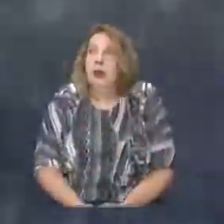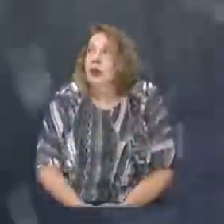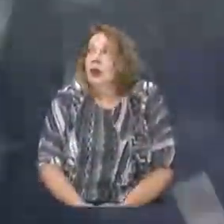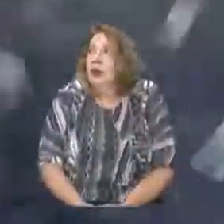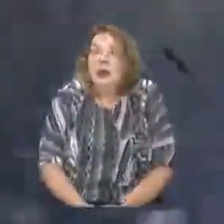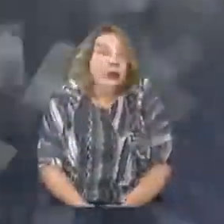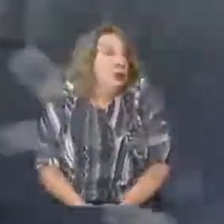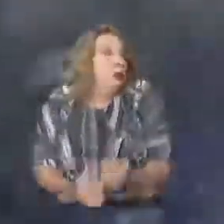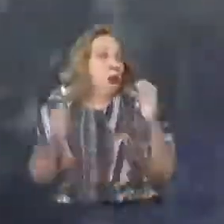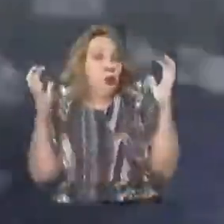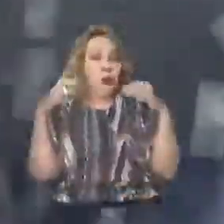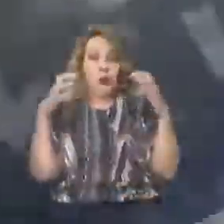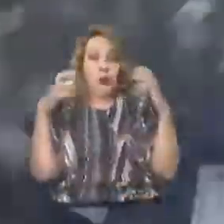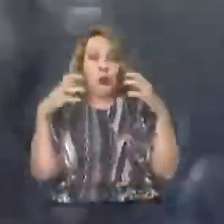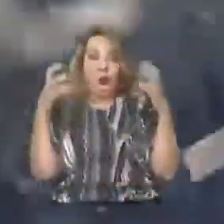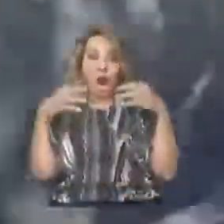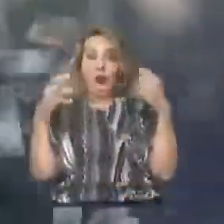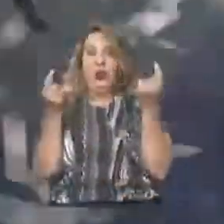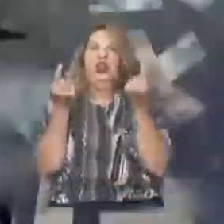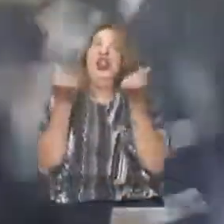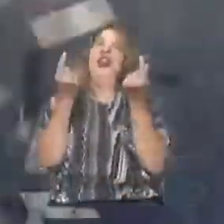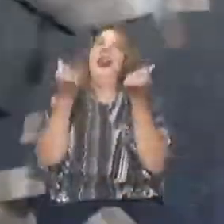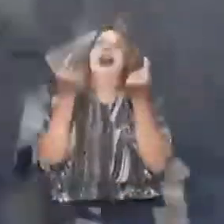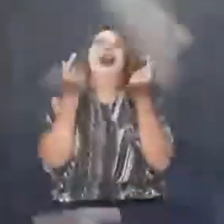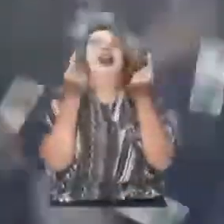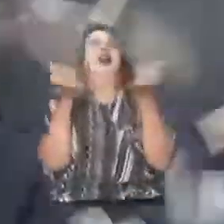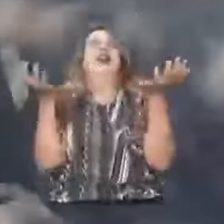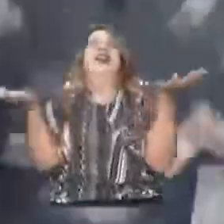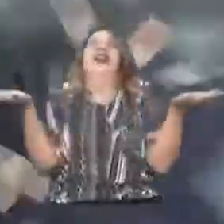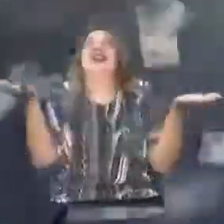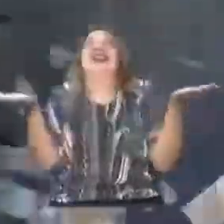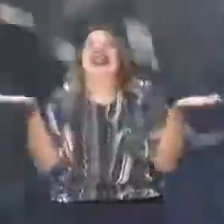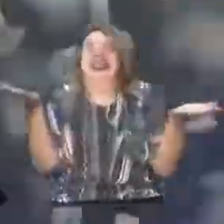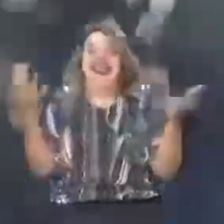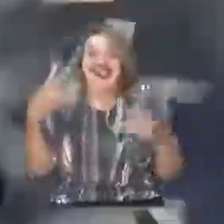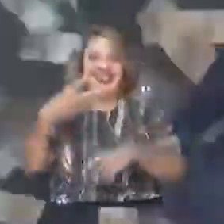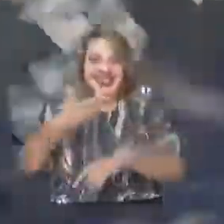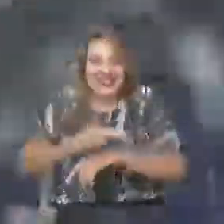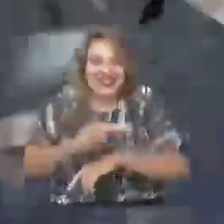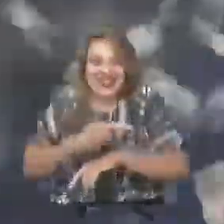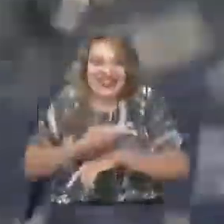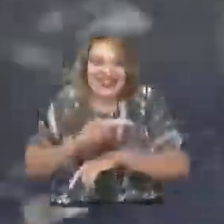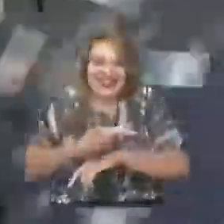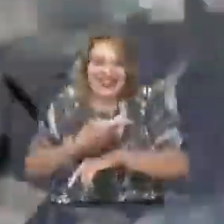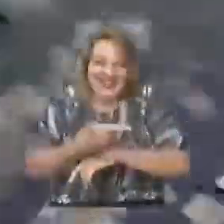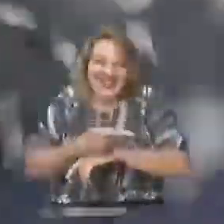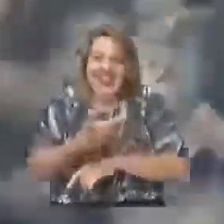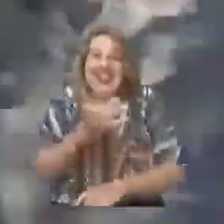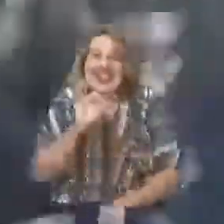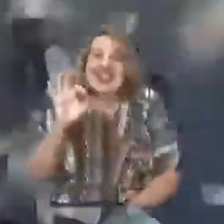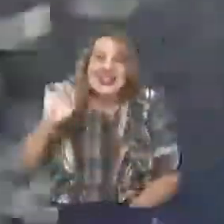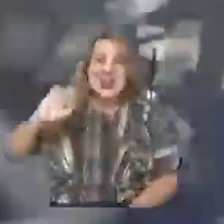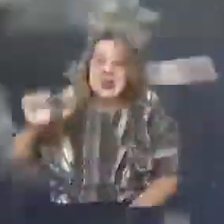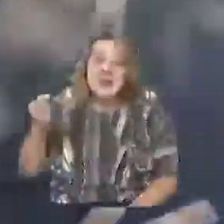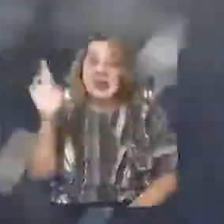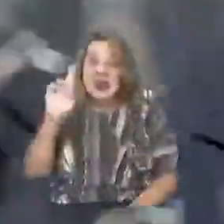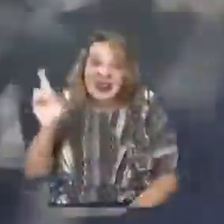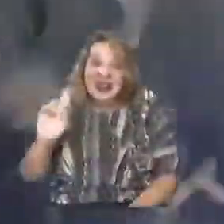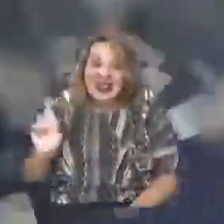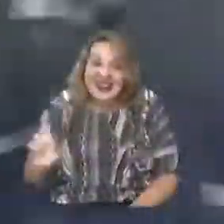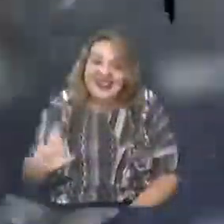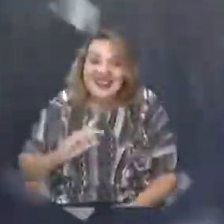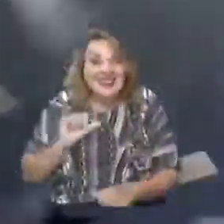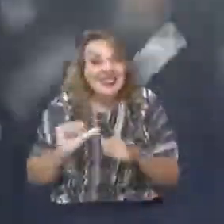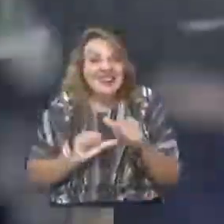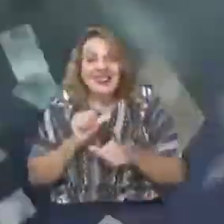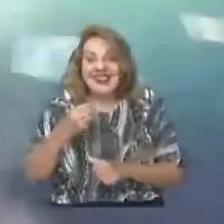chovendo muito, hein? Tá sim, mas tá chovendo é dinheiro no Caju Cap. Só no quarto prêmio tem 100 mil reais. 100 mil? Uau, isso sim é que é